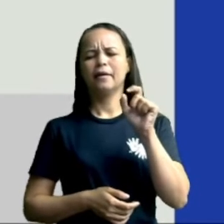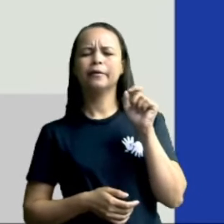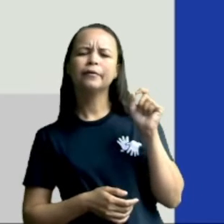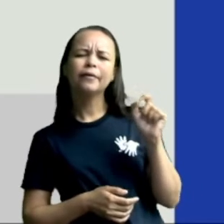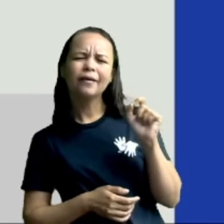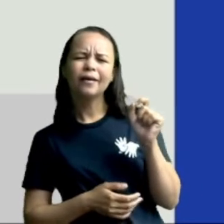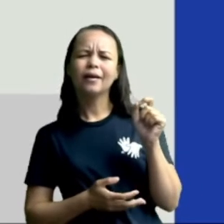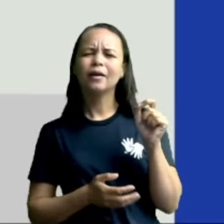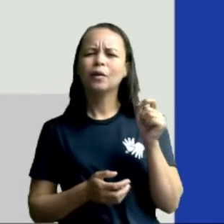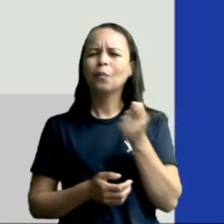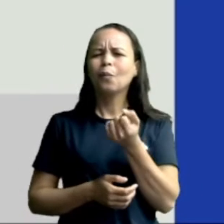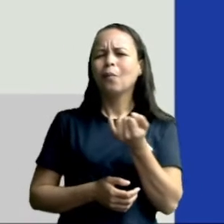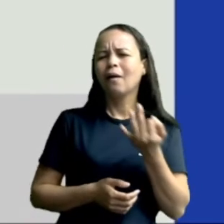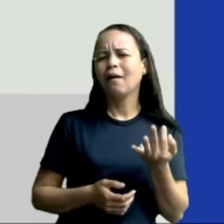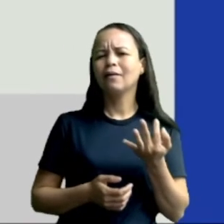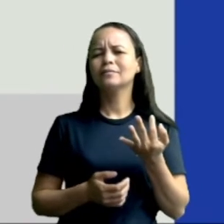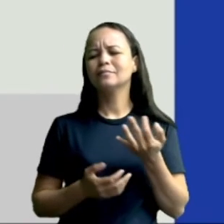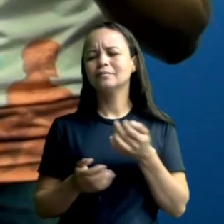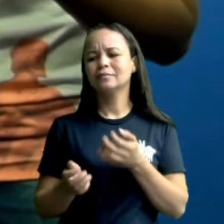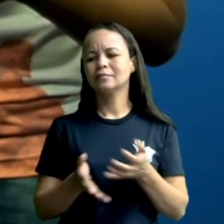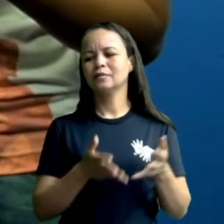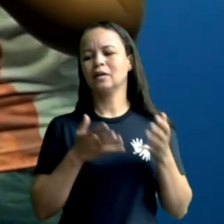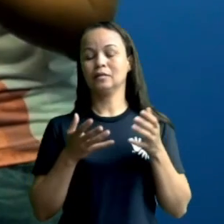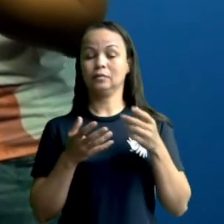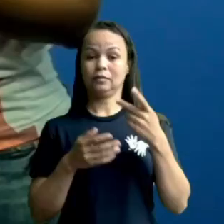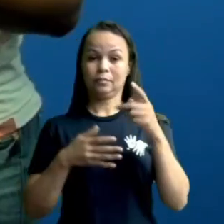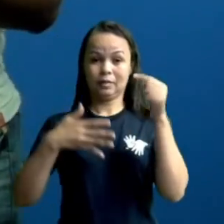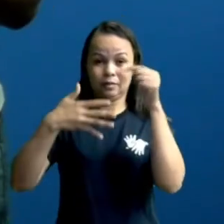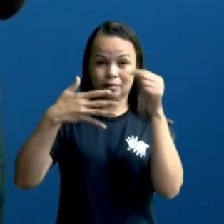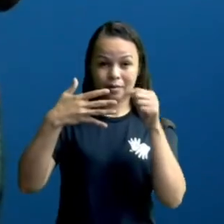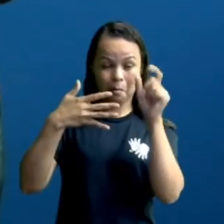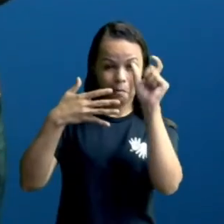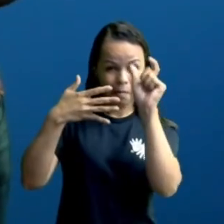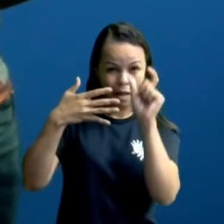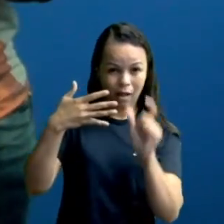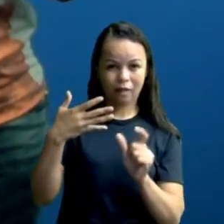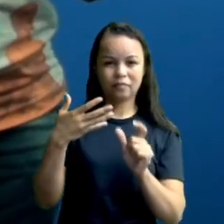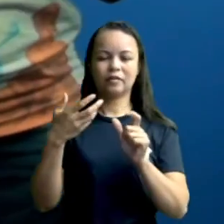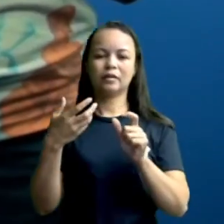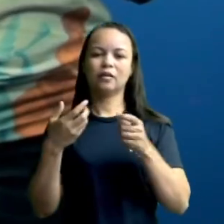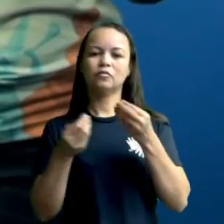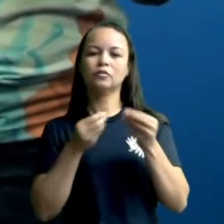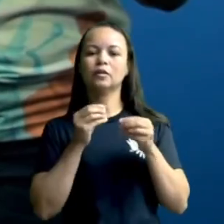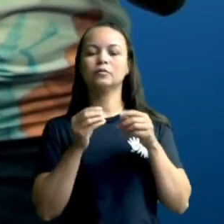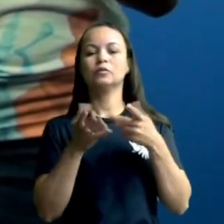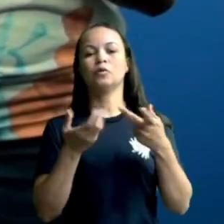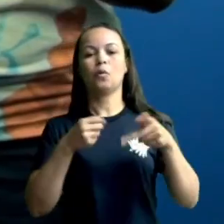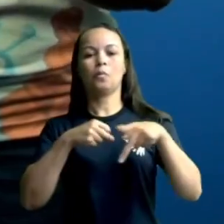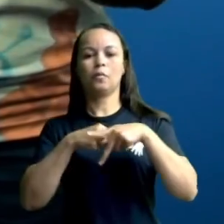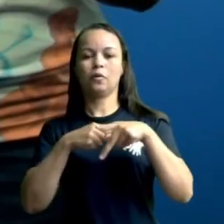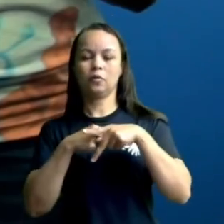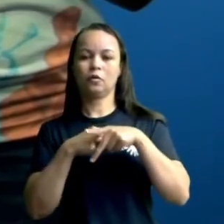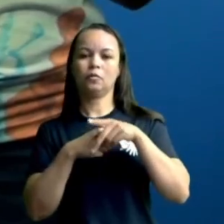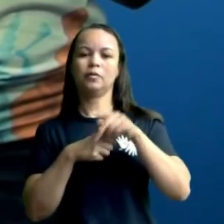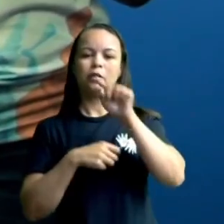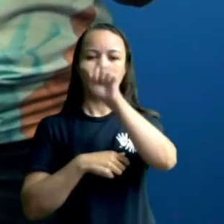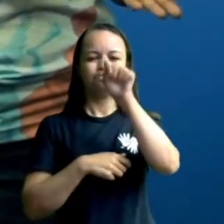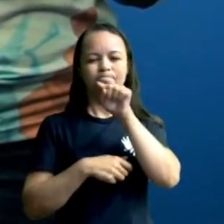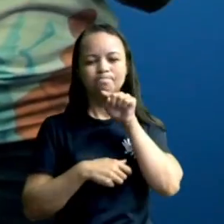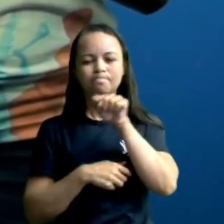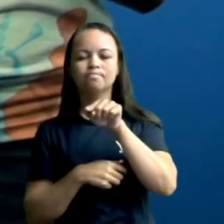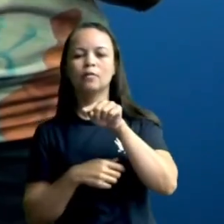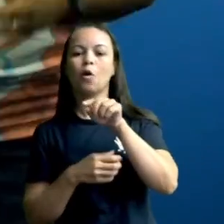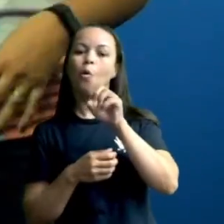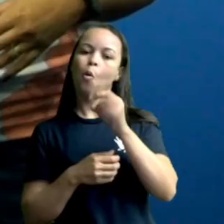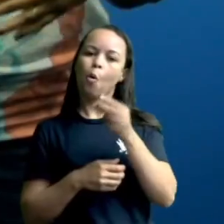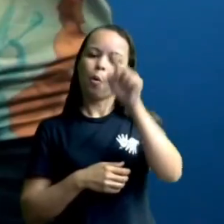como. Então, todas as vezes que essas palavras estiverem na função de pronome interrogativo ou